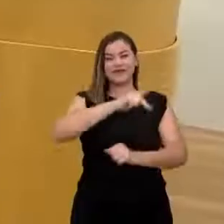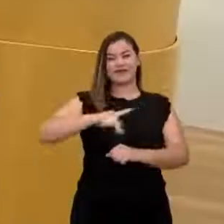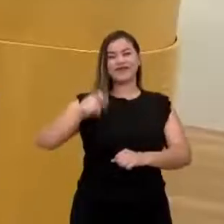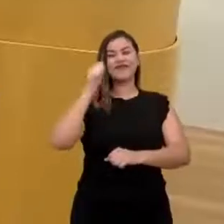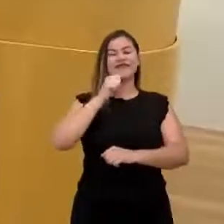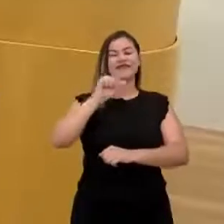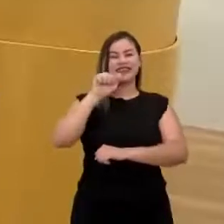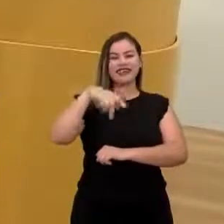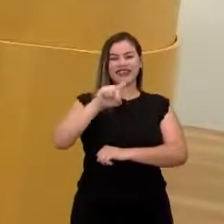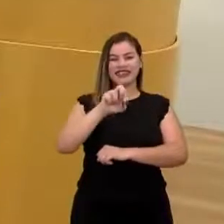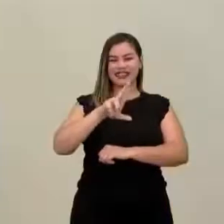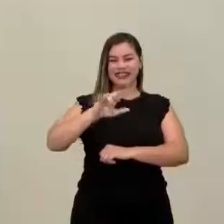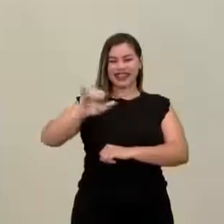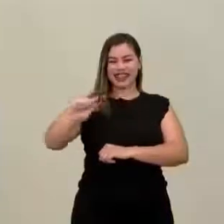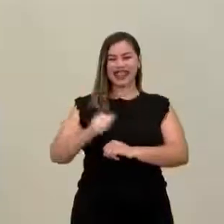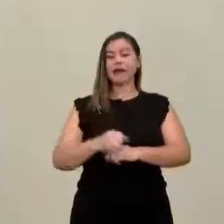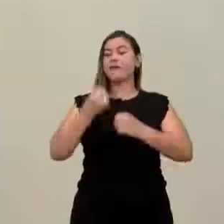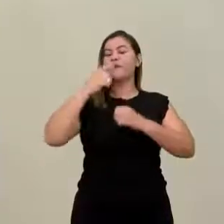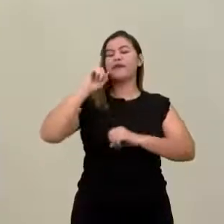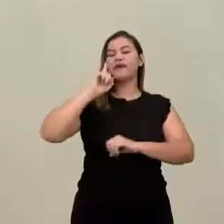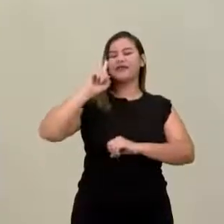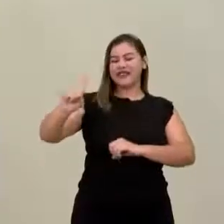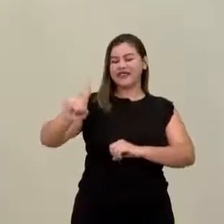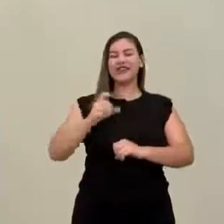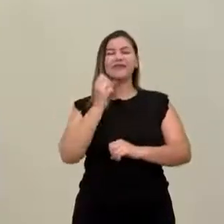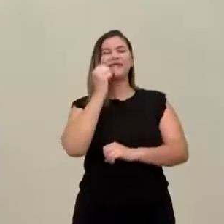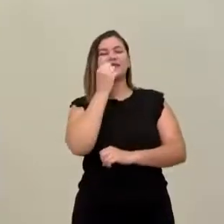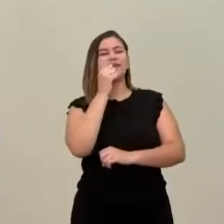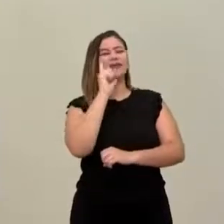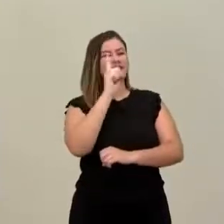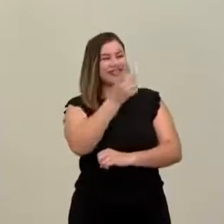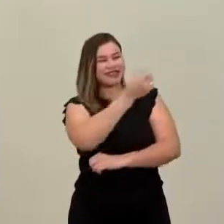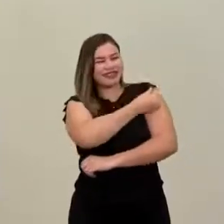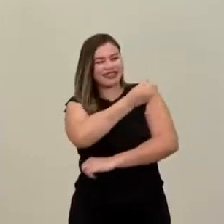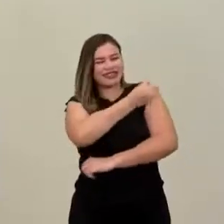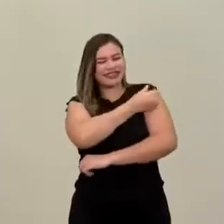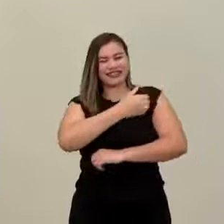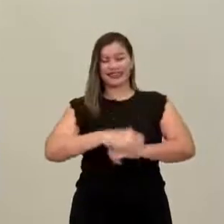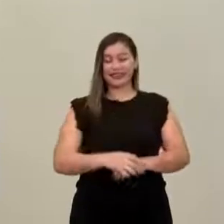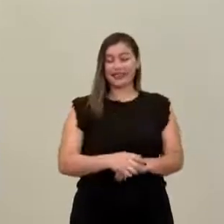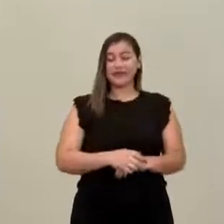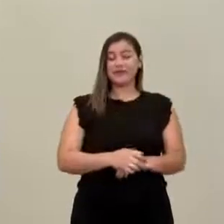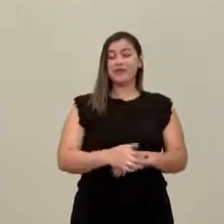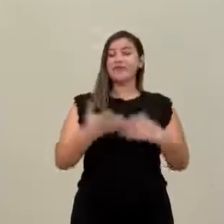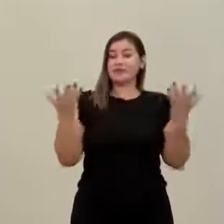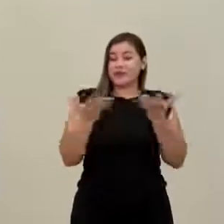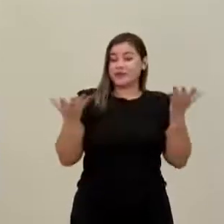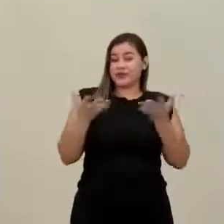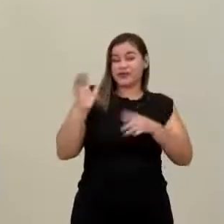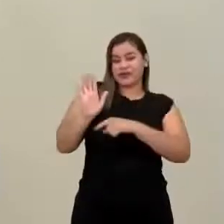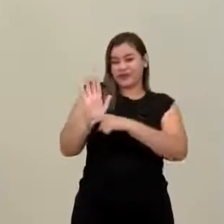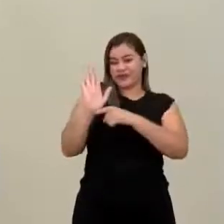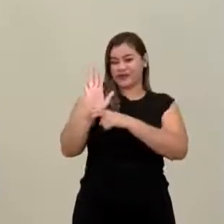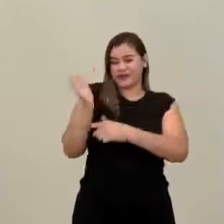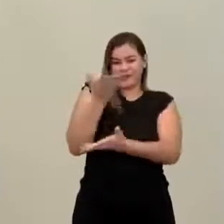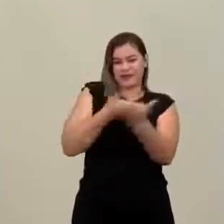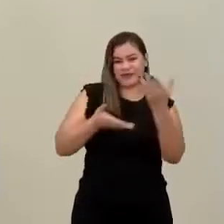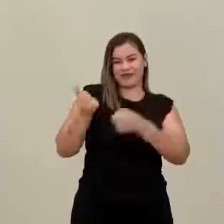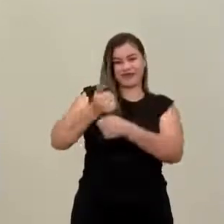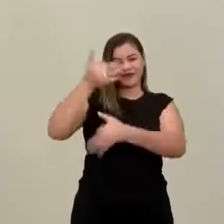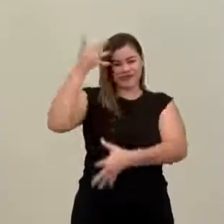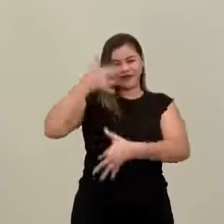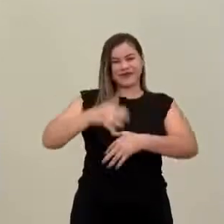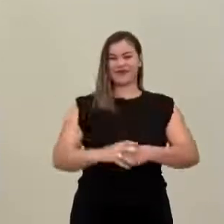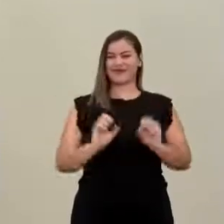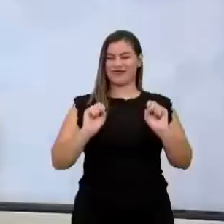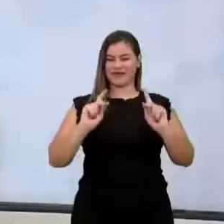Pro! Bom dia, Janaína. Bom dia, sexto ano, professores e alunos. Hoje estou aqui ajudando a Pro na moderação,